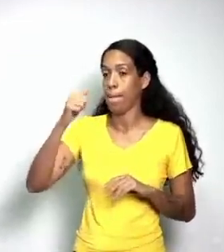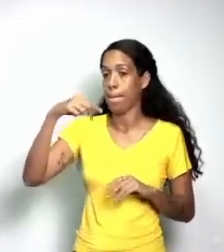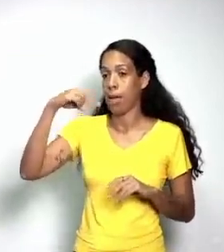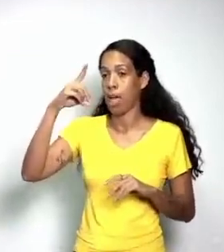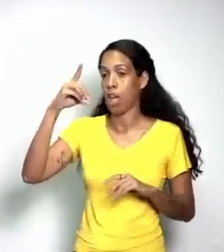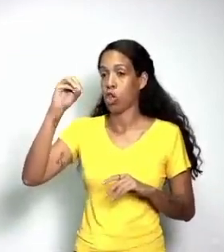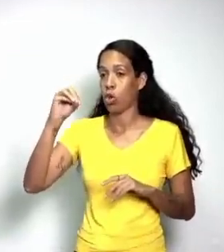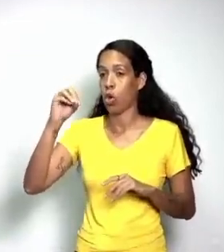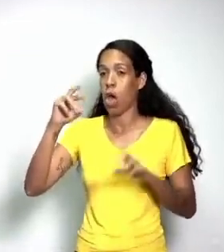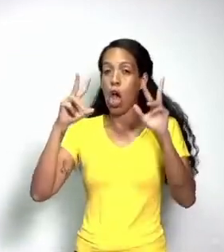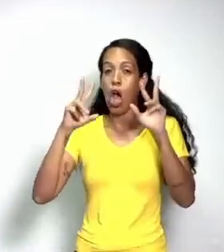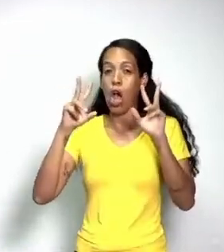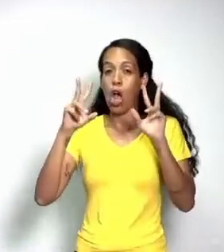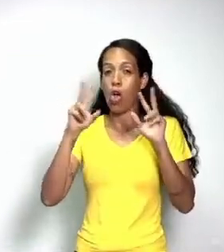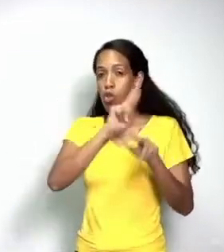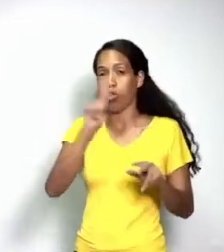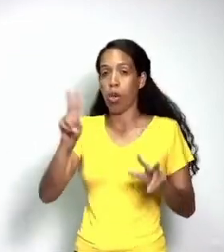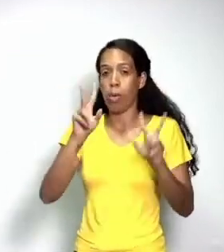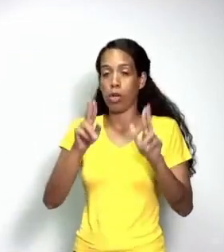parasol?